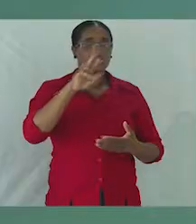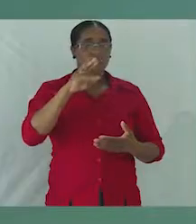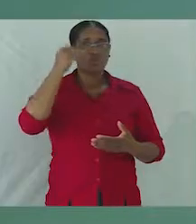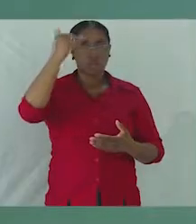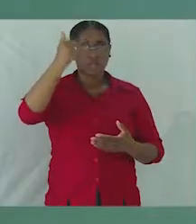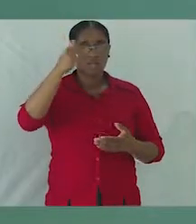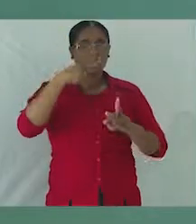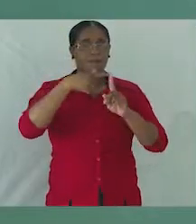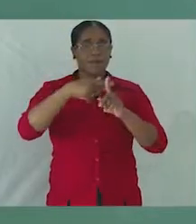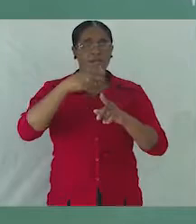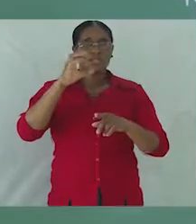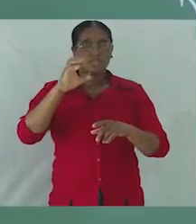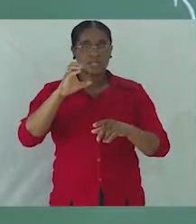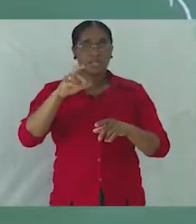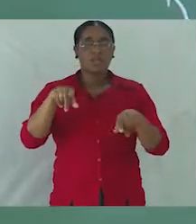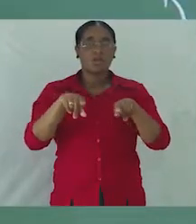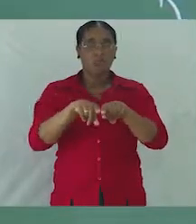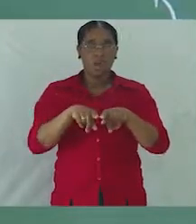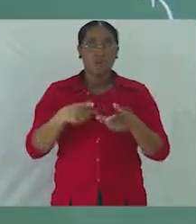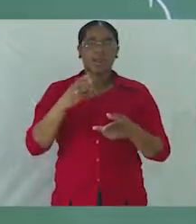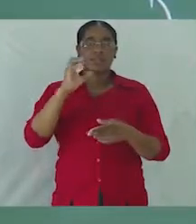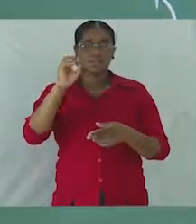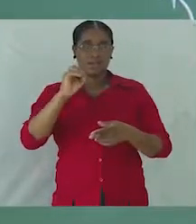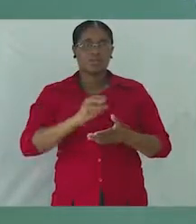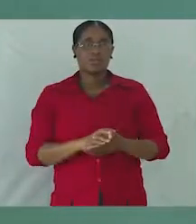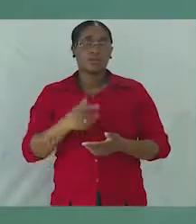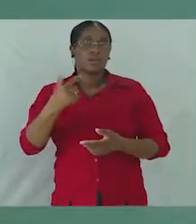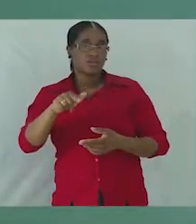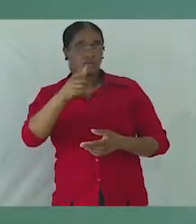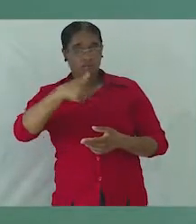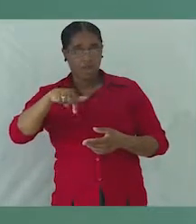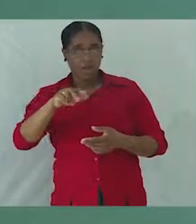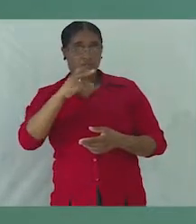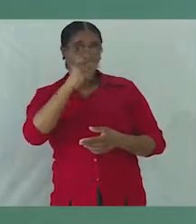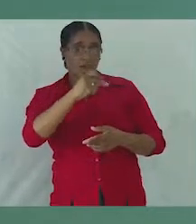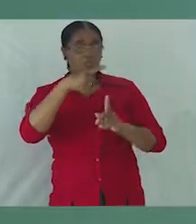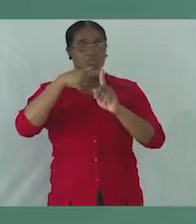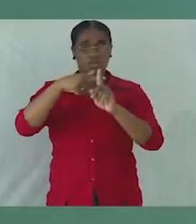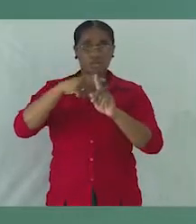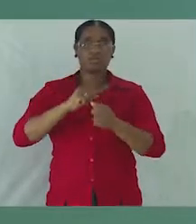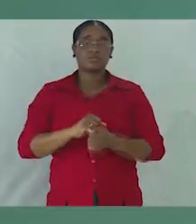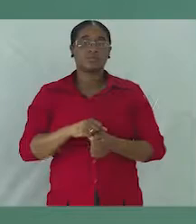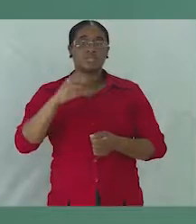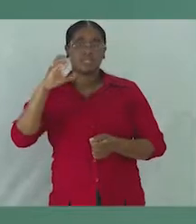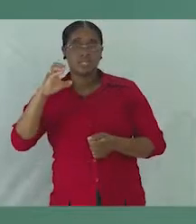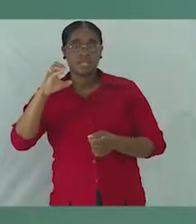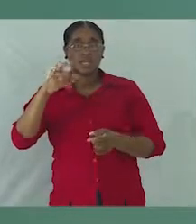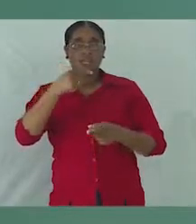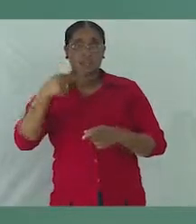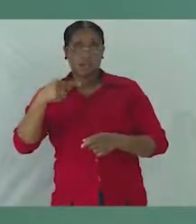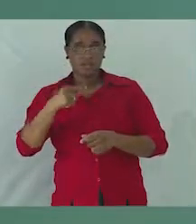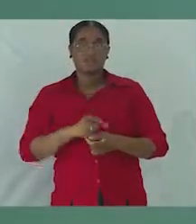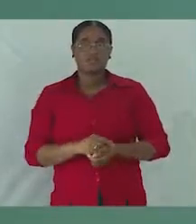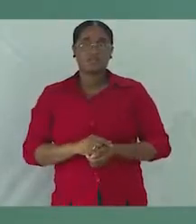ax² mais c igual a 0. Então vamos para A positivo e C